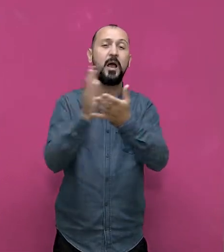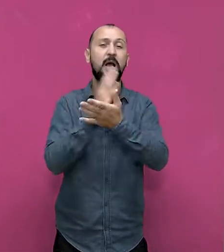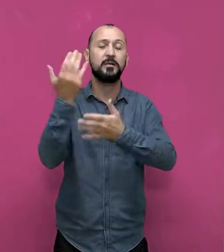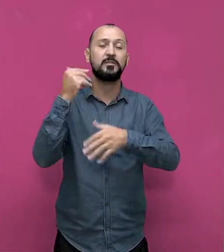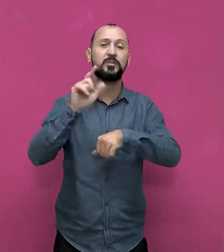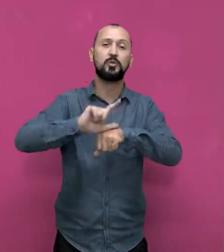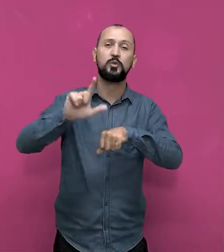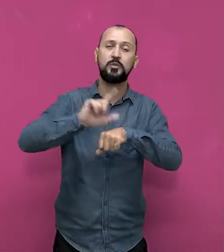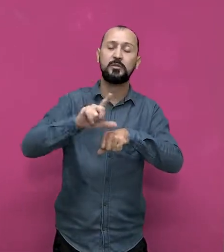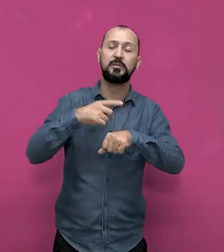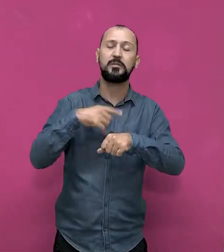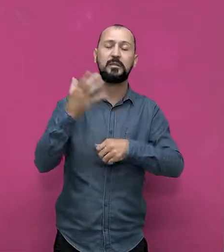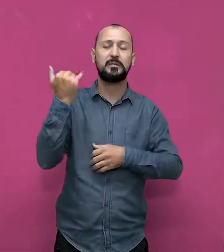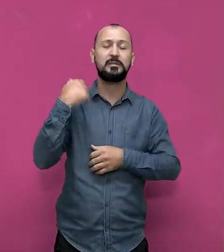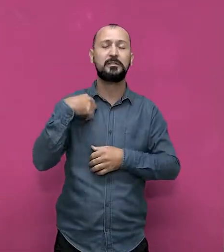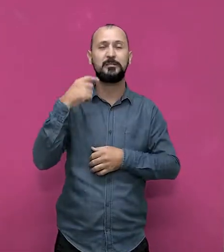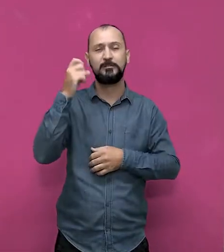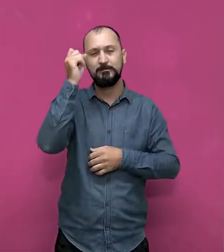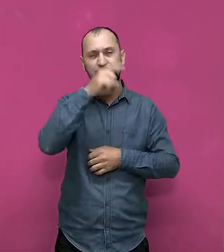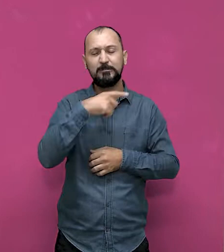que inicialmente eram muito